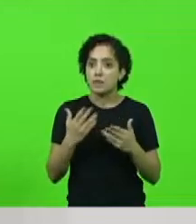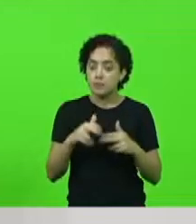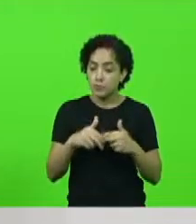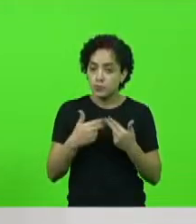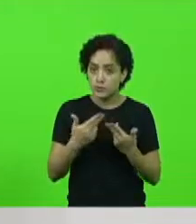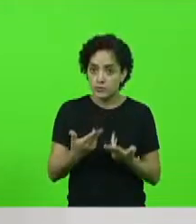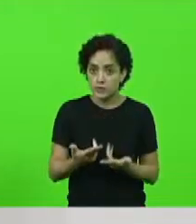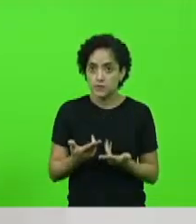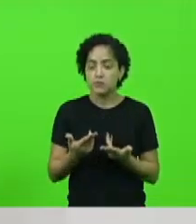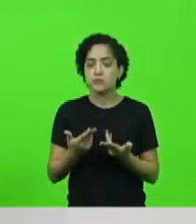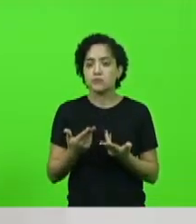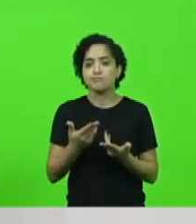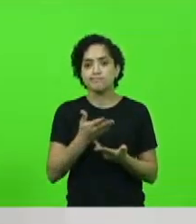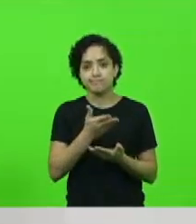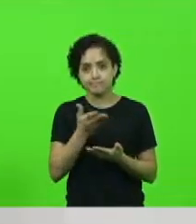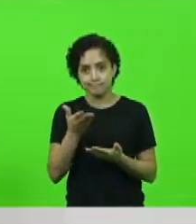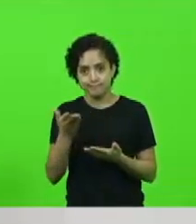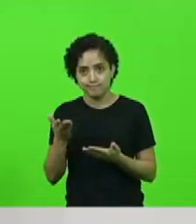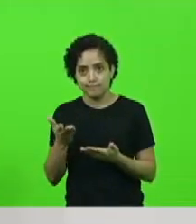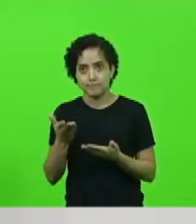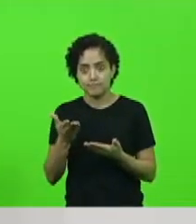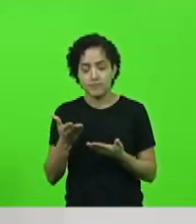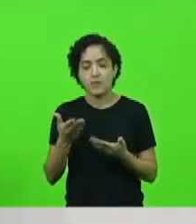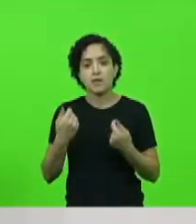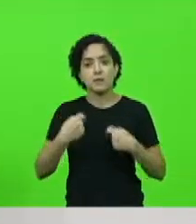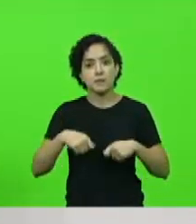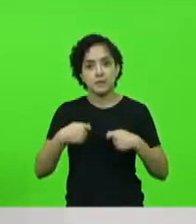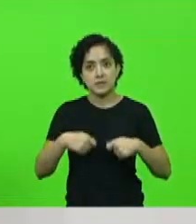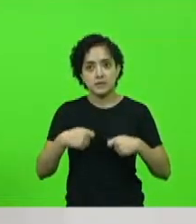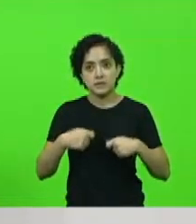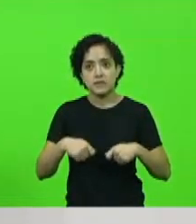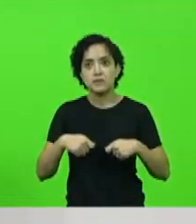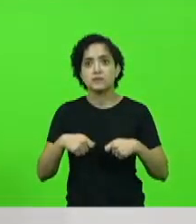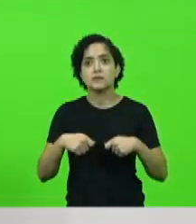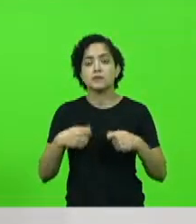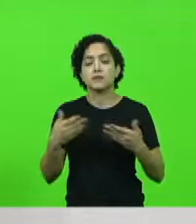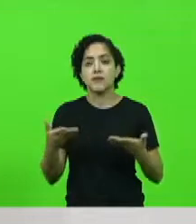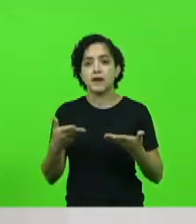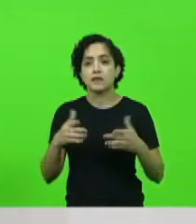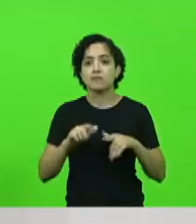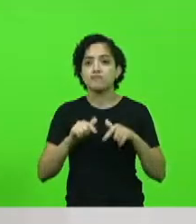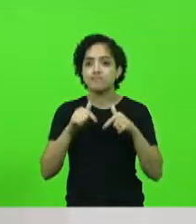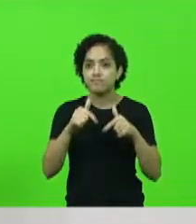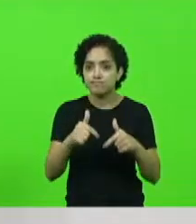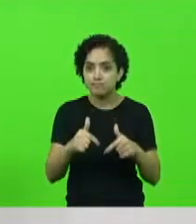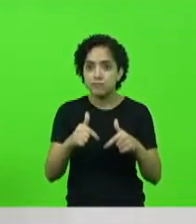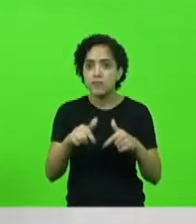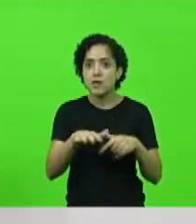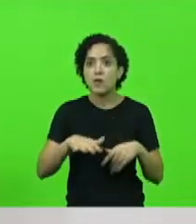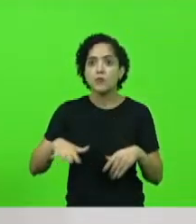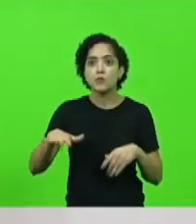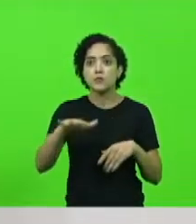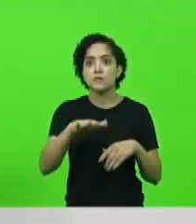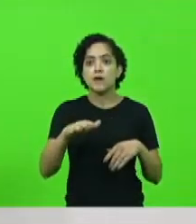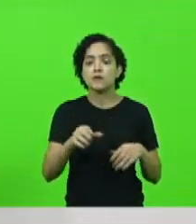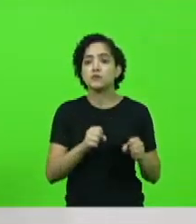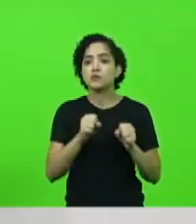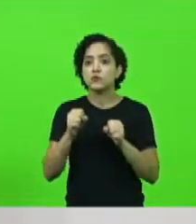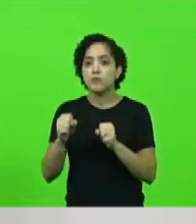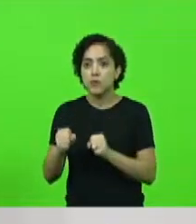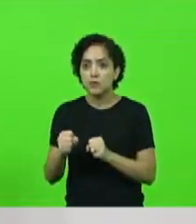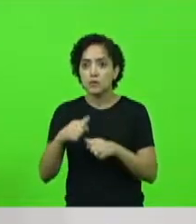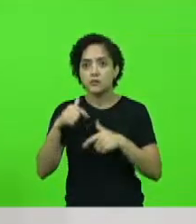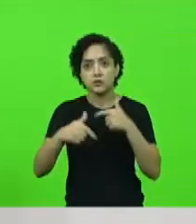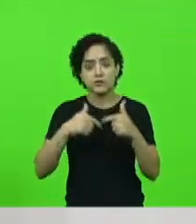por isso, senhores e senhoras, que vale a pena estar nesse espaço, que não é um espaço de poder, mas sim um espaço de serviço